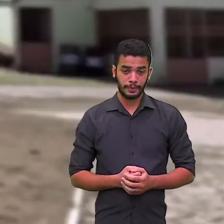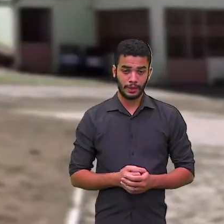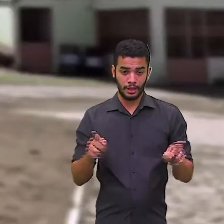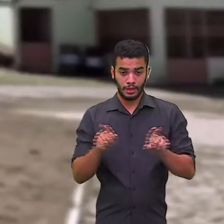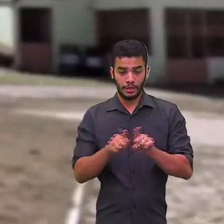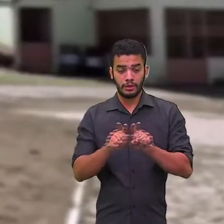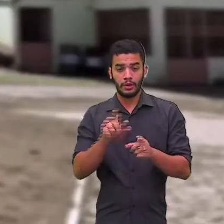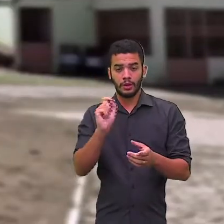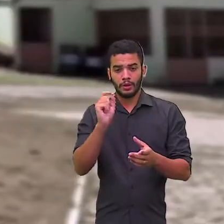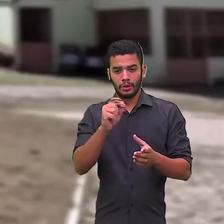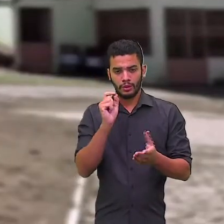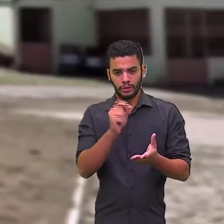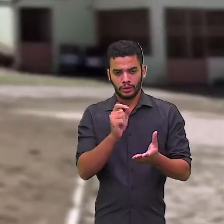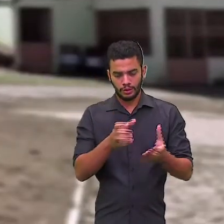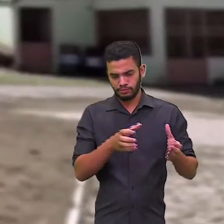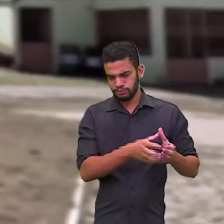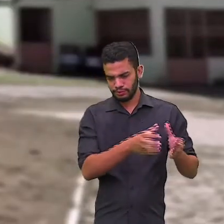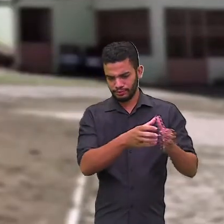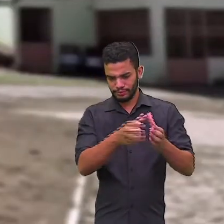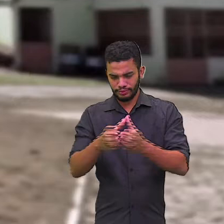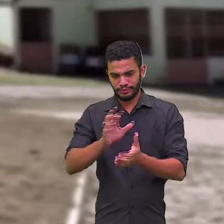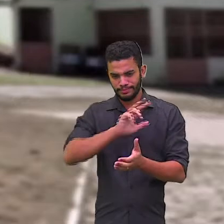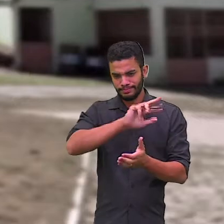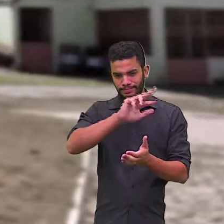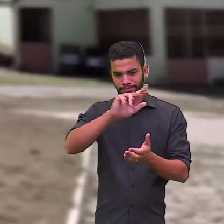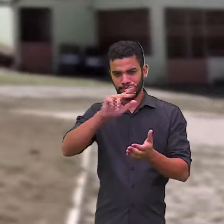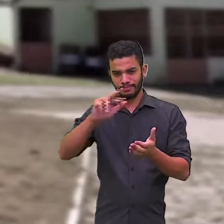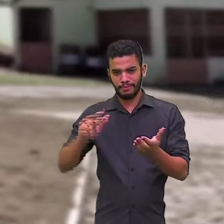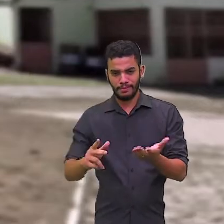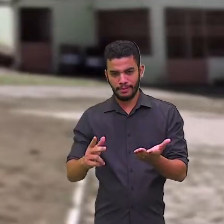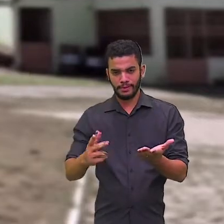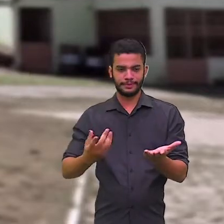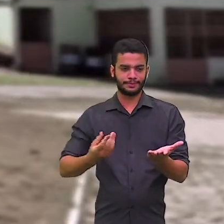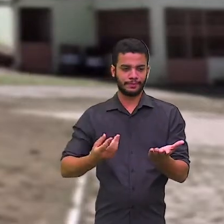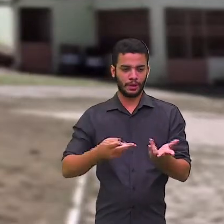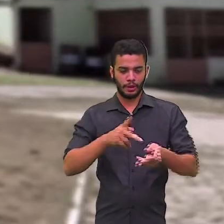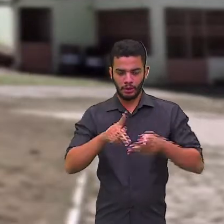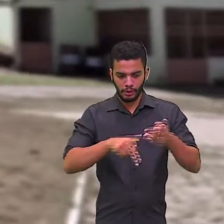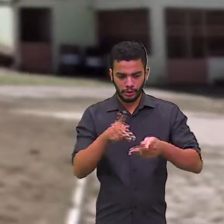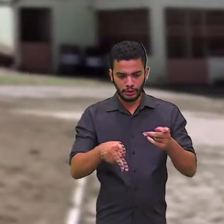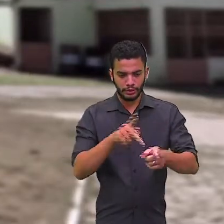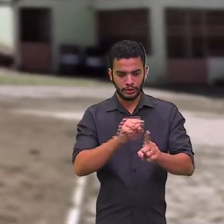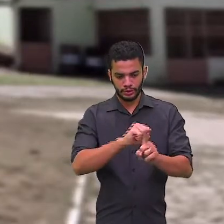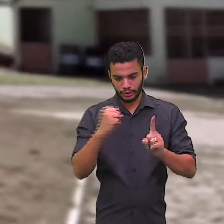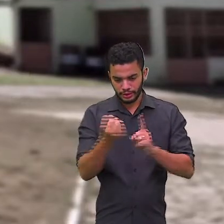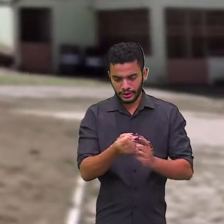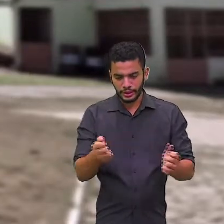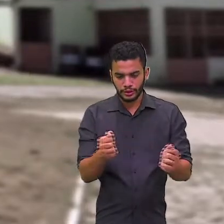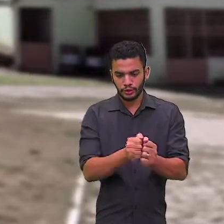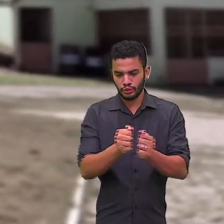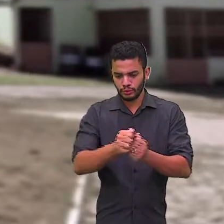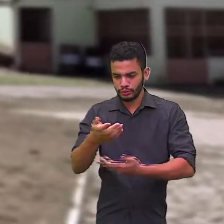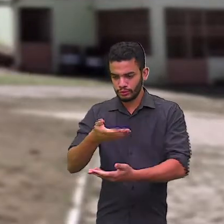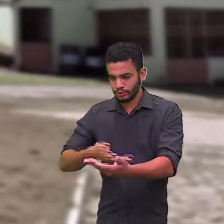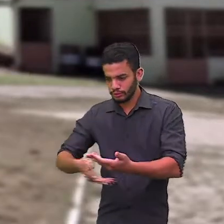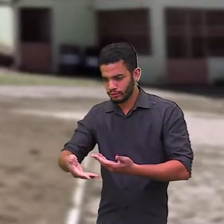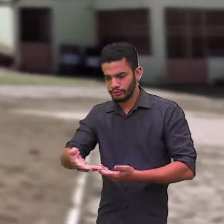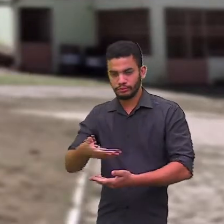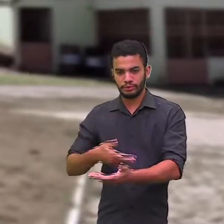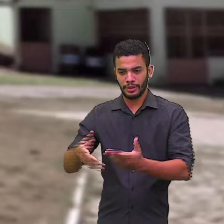né, adquirido no decorrer do tempo, com a ajuda da população, da comunidade,